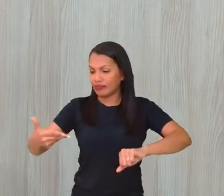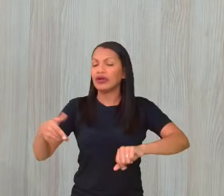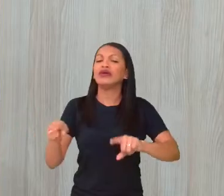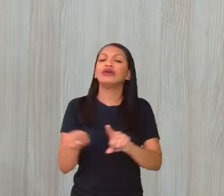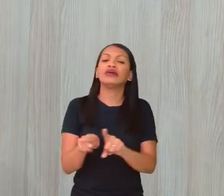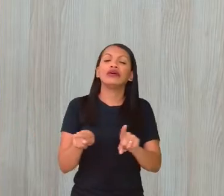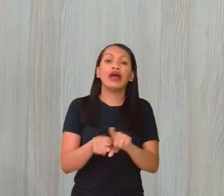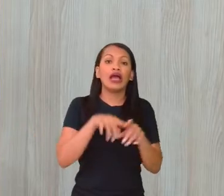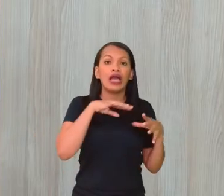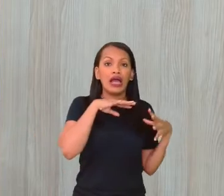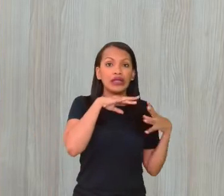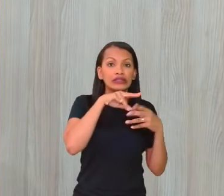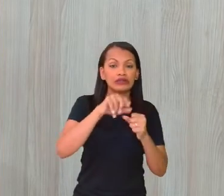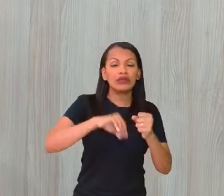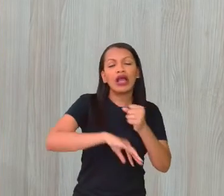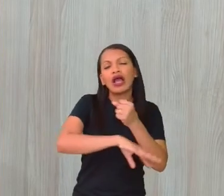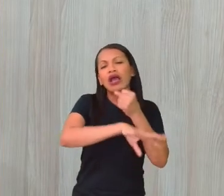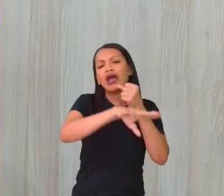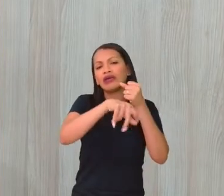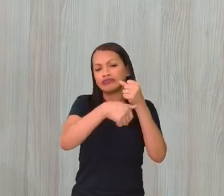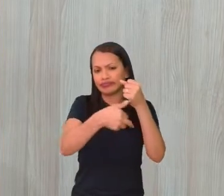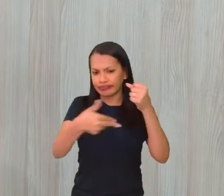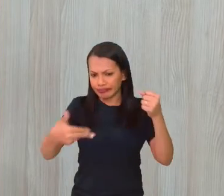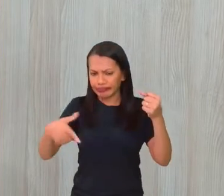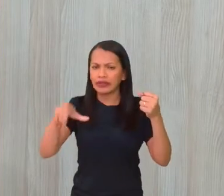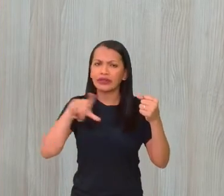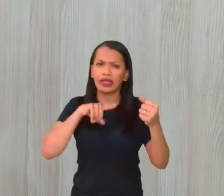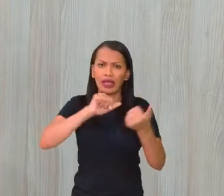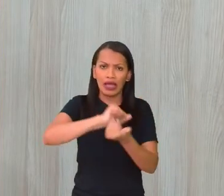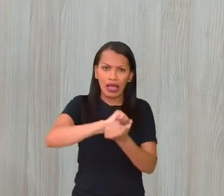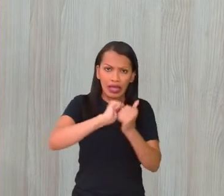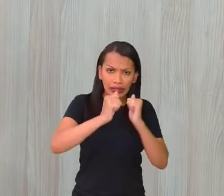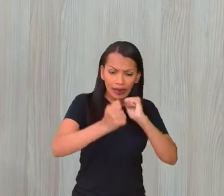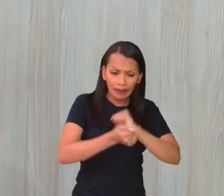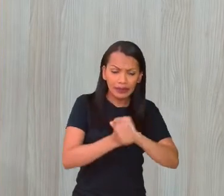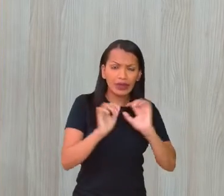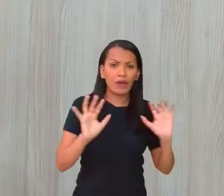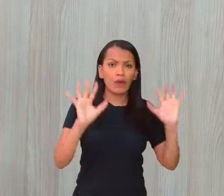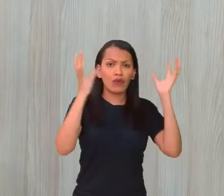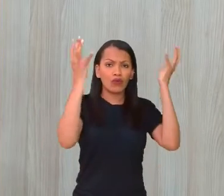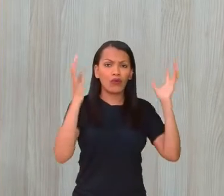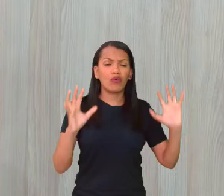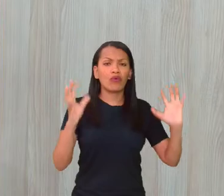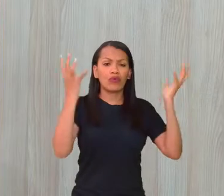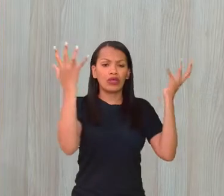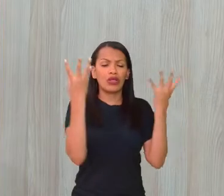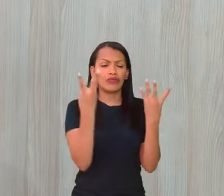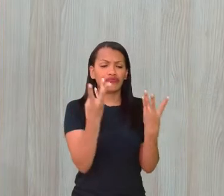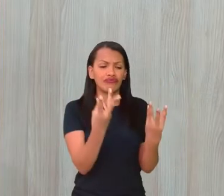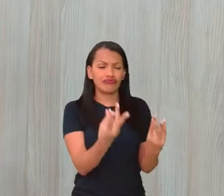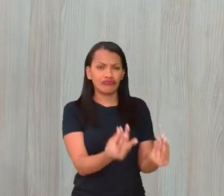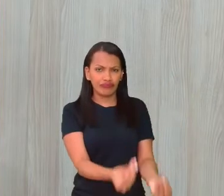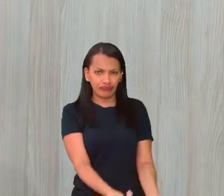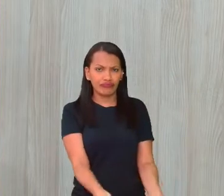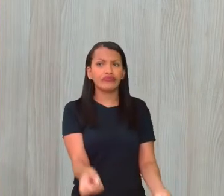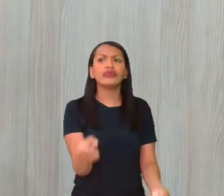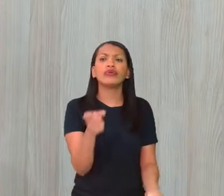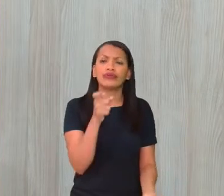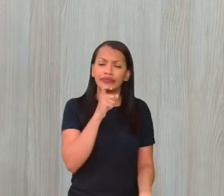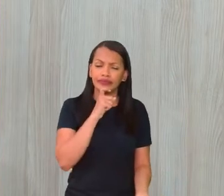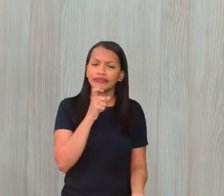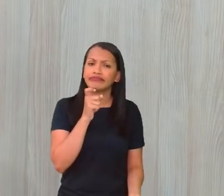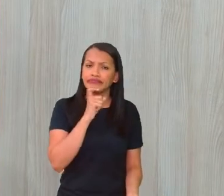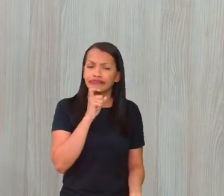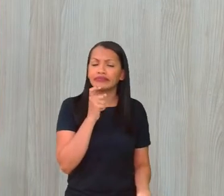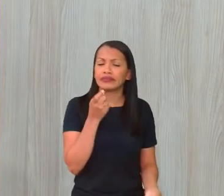os animais como os vegetais adaptados a esse clima seco, né? Esse baixo índice